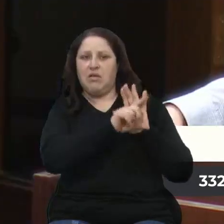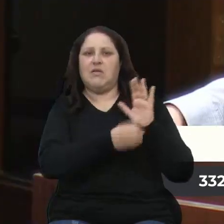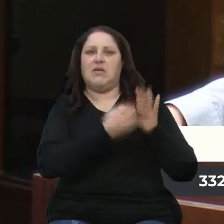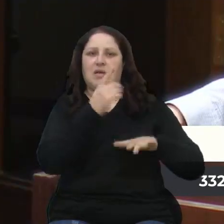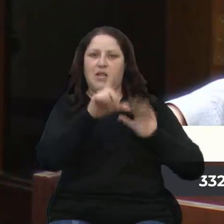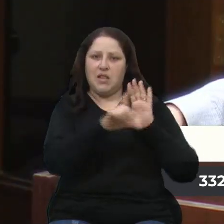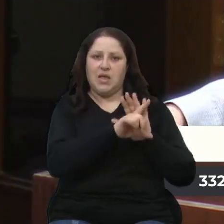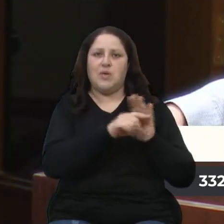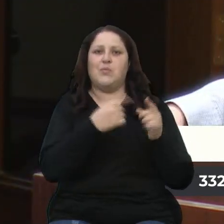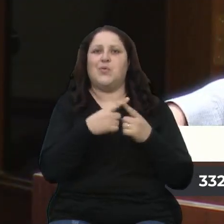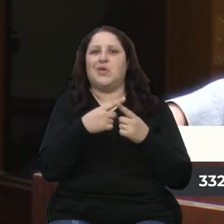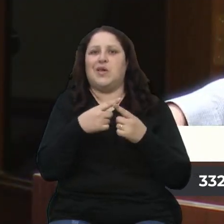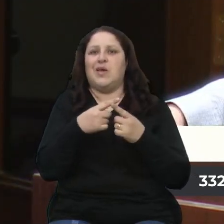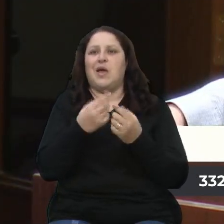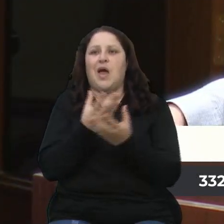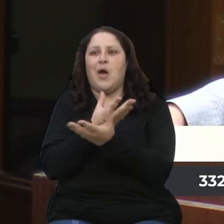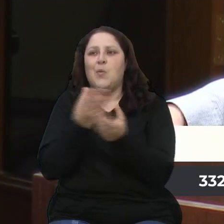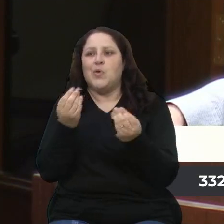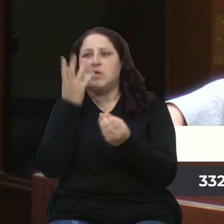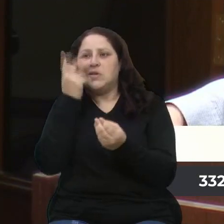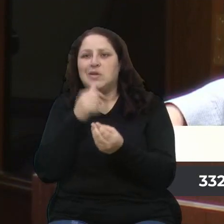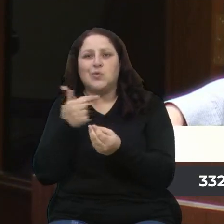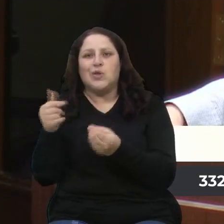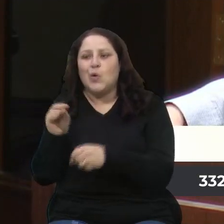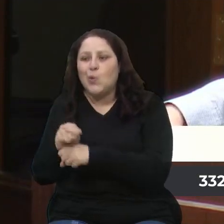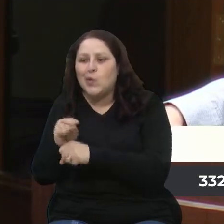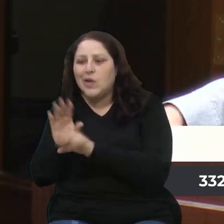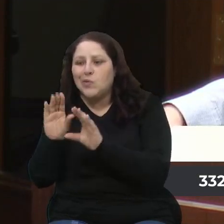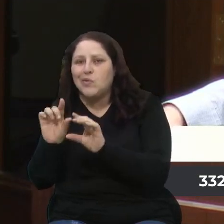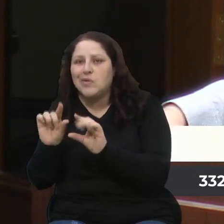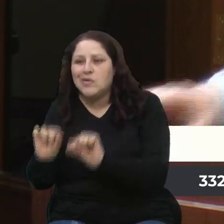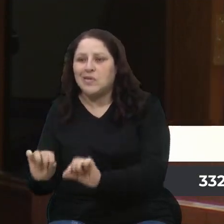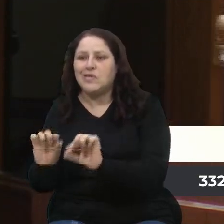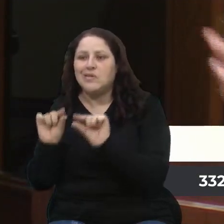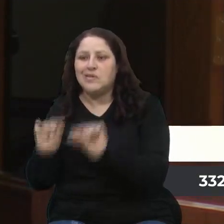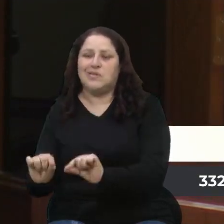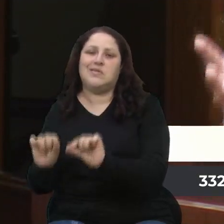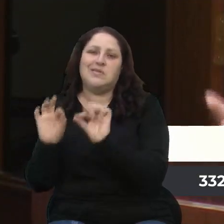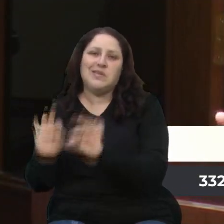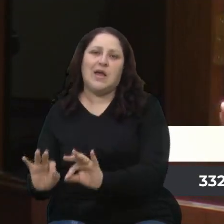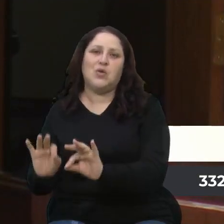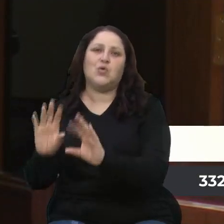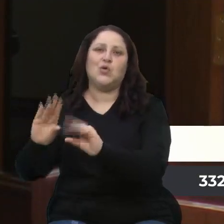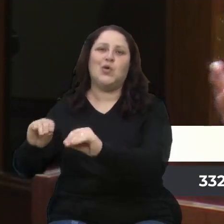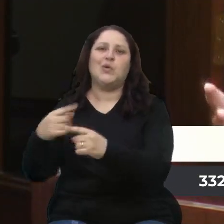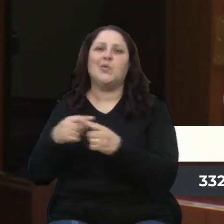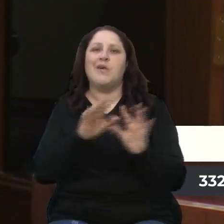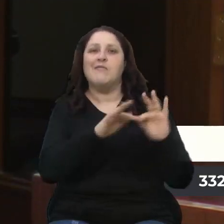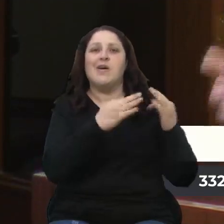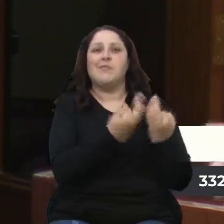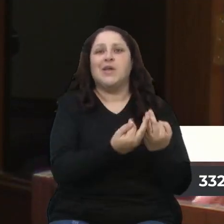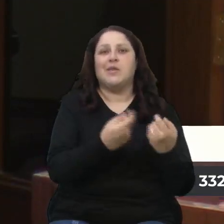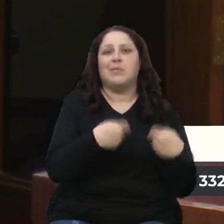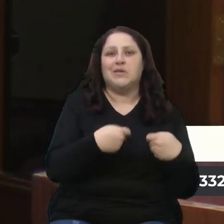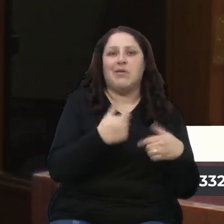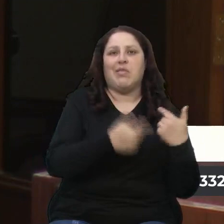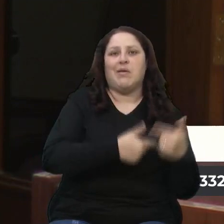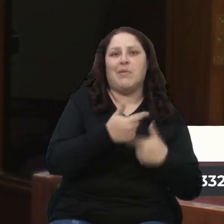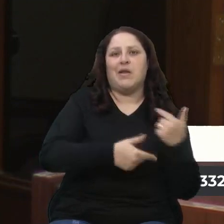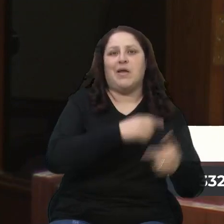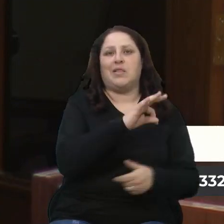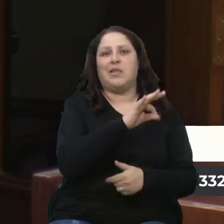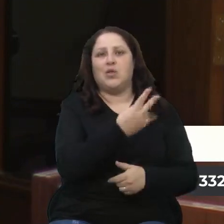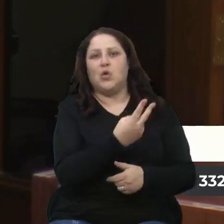não têm o cuidado adequado pela realidade que nós temos das famílias terem que trabalhar no segundo turno, na